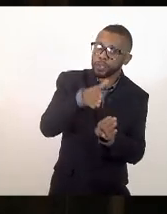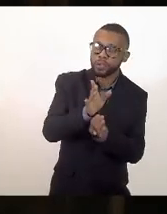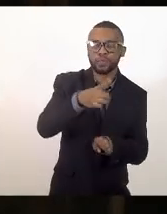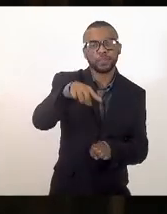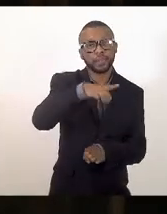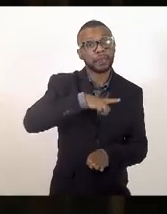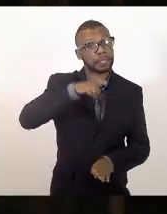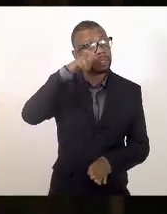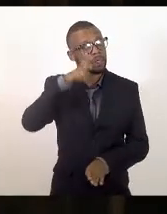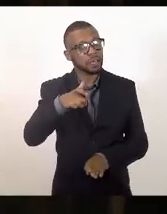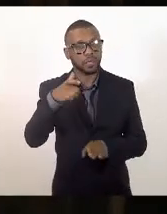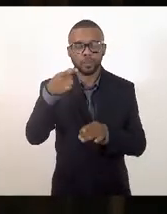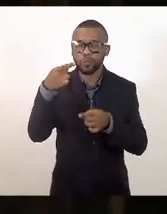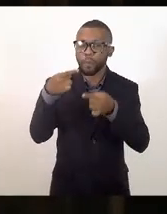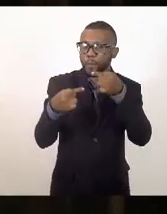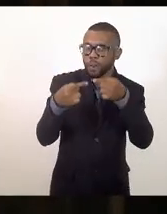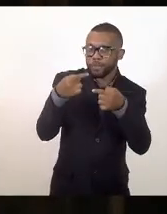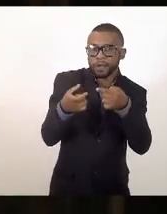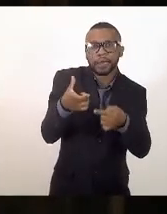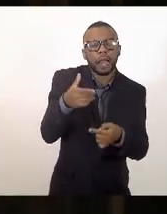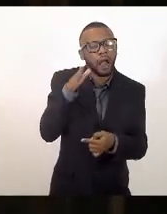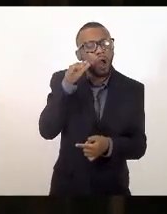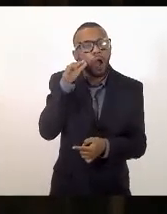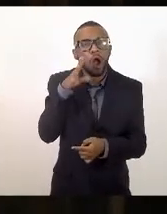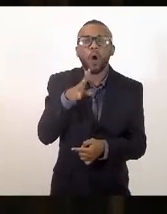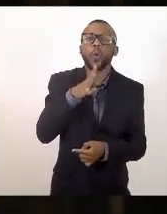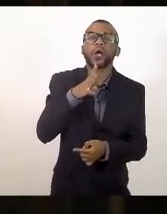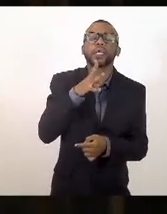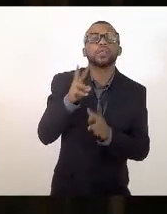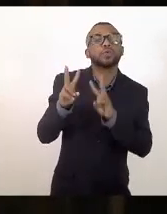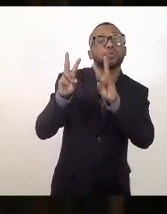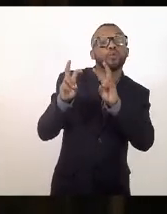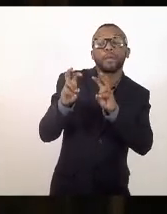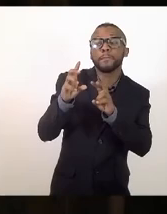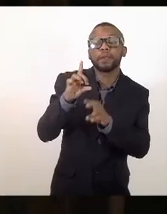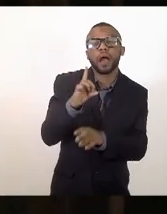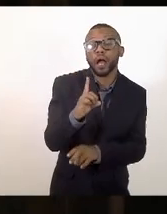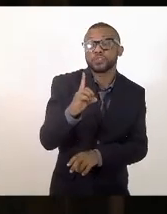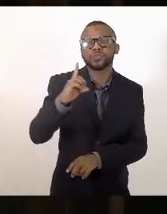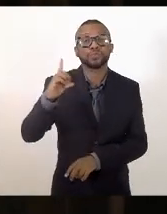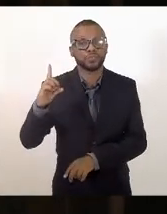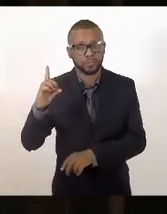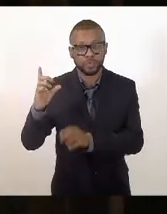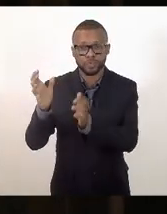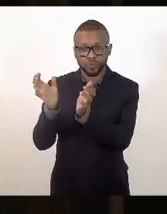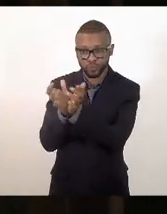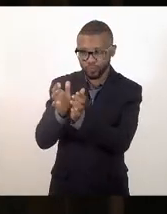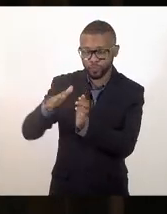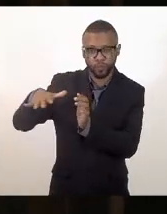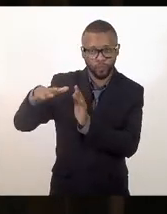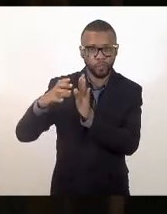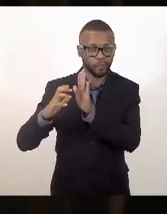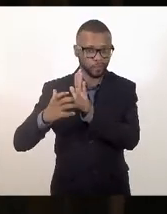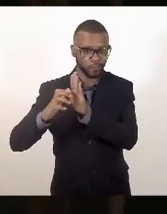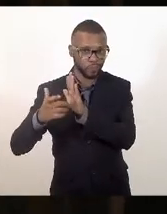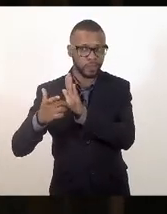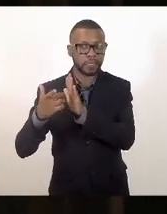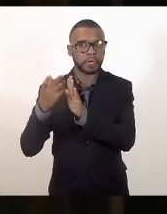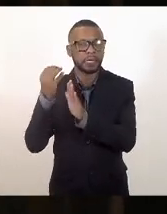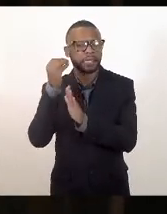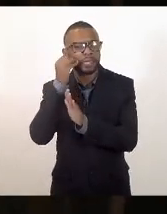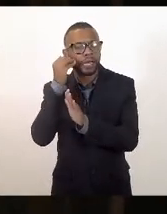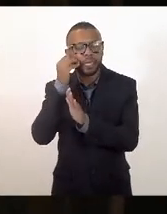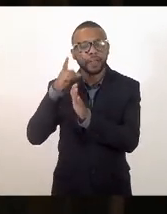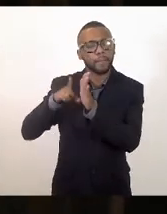quem quer conhecer sobre a direita, que procure um pouco sobre